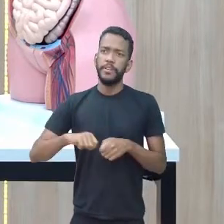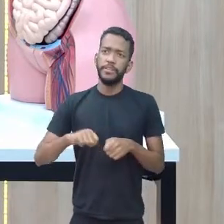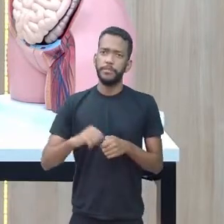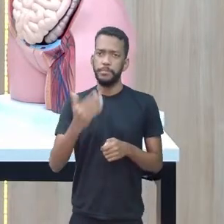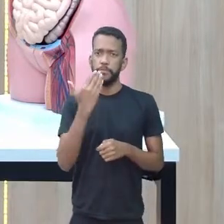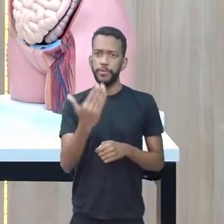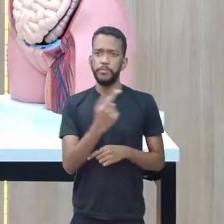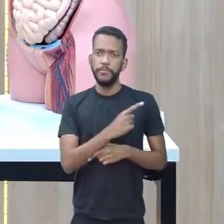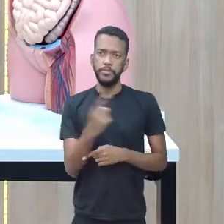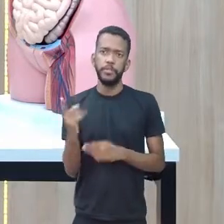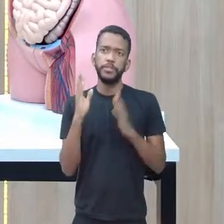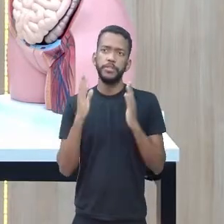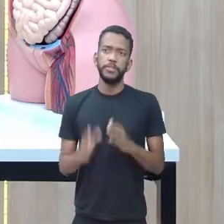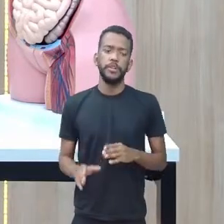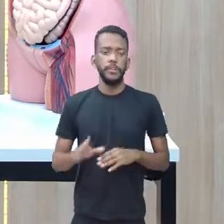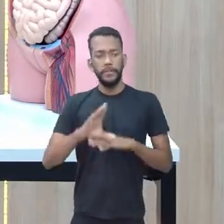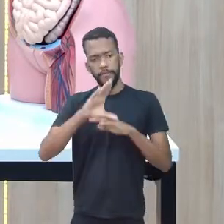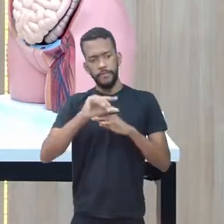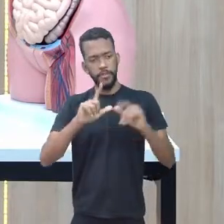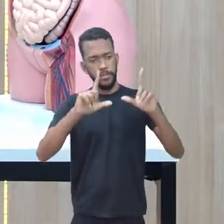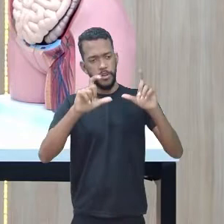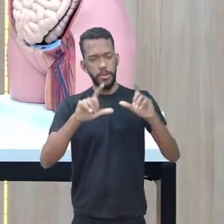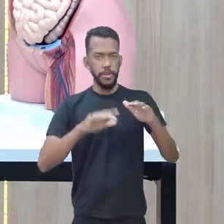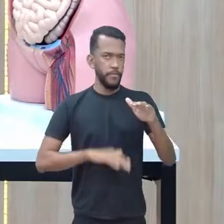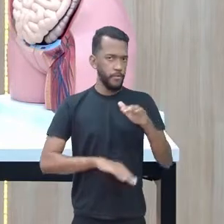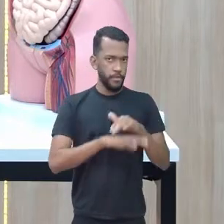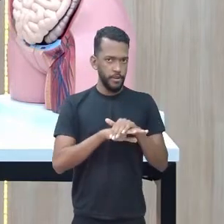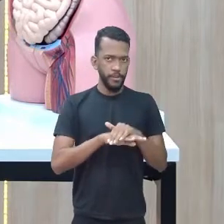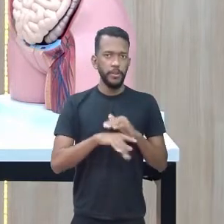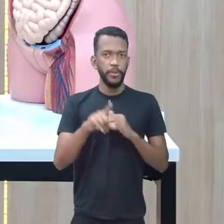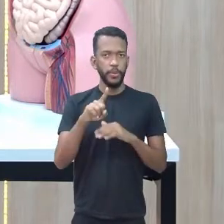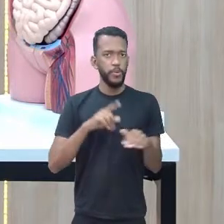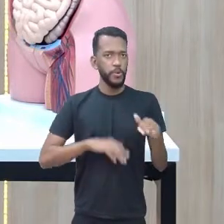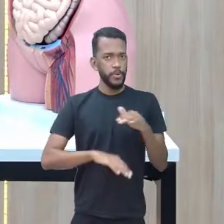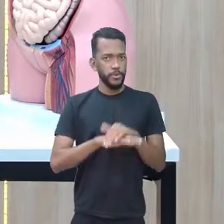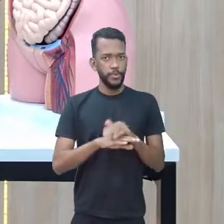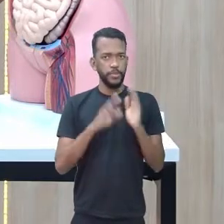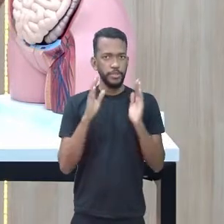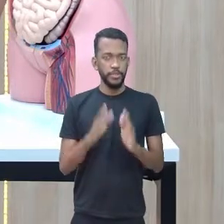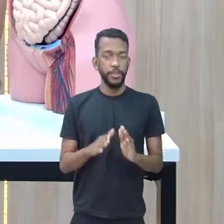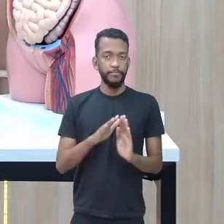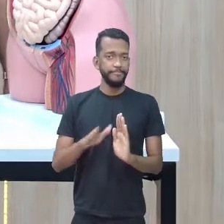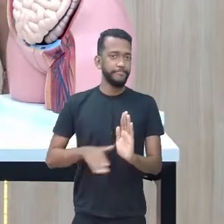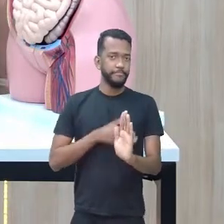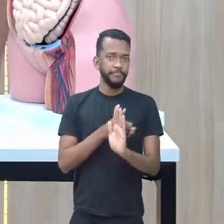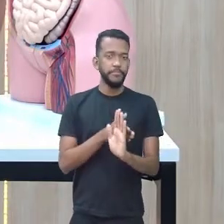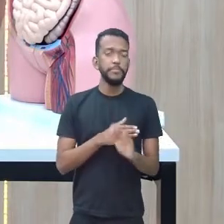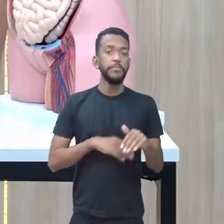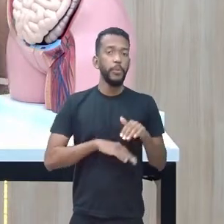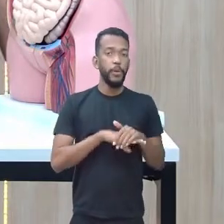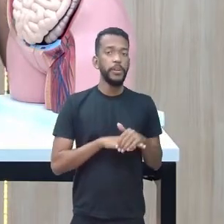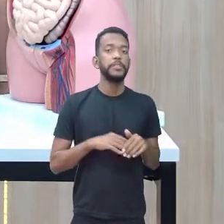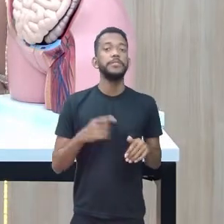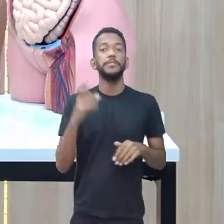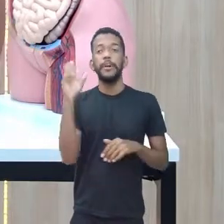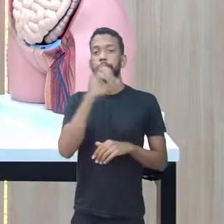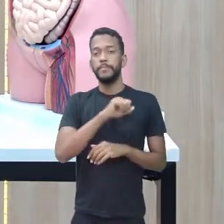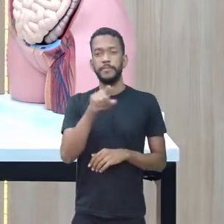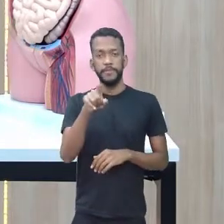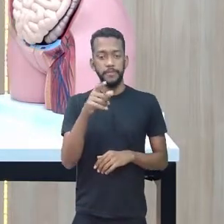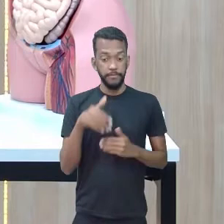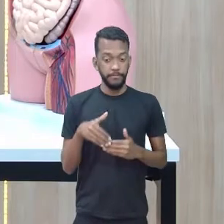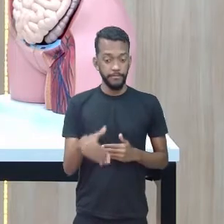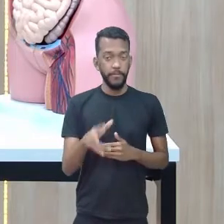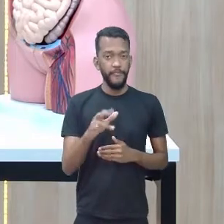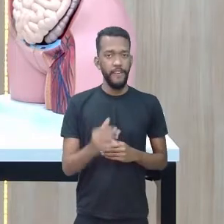pessoal. Fotografe, guarde aí, guarde na sua galeria essa foto. Logo, logo, vocês vão enviar para cá. E